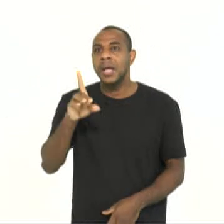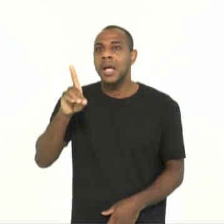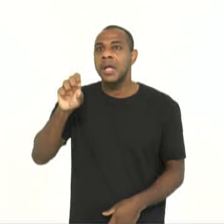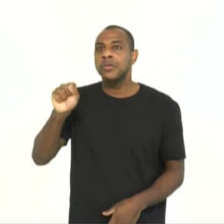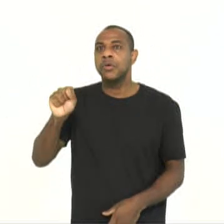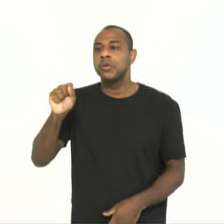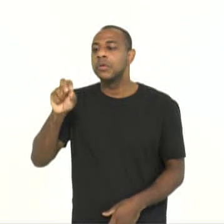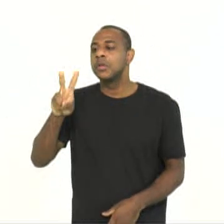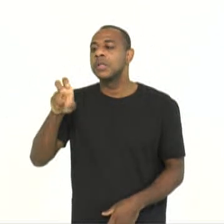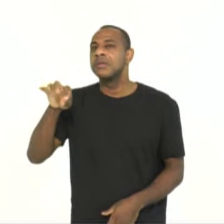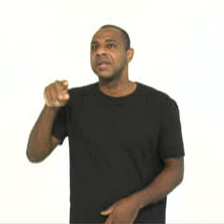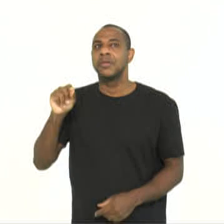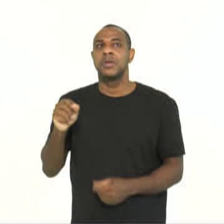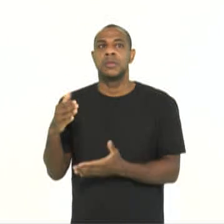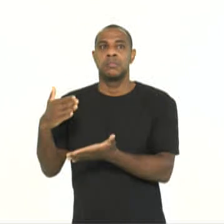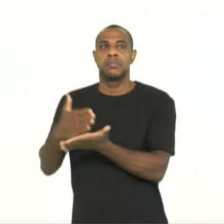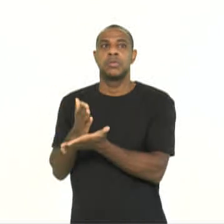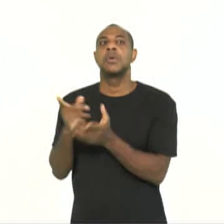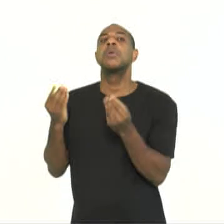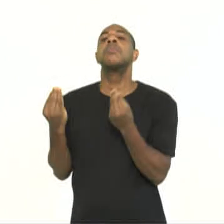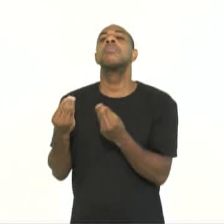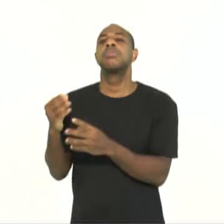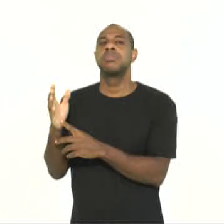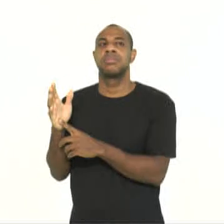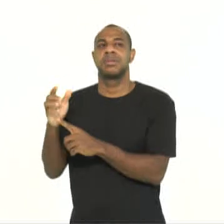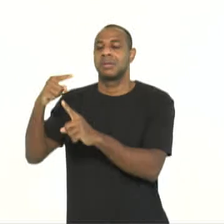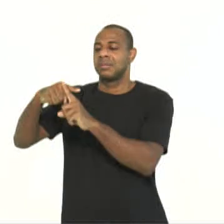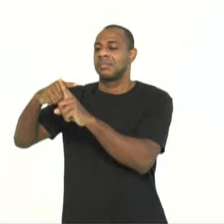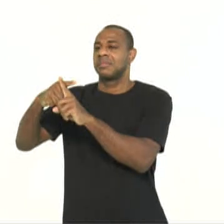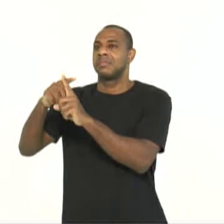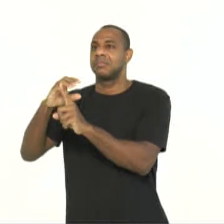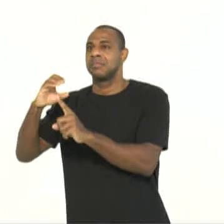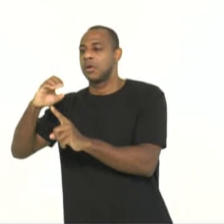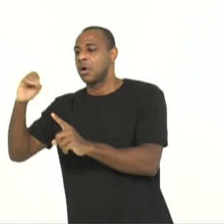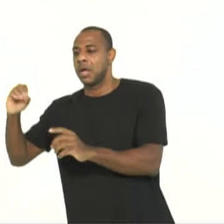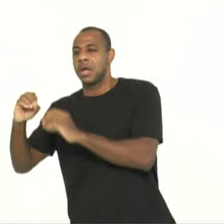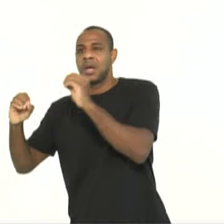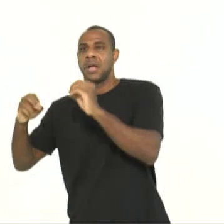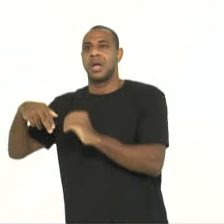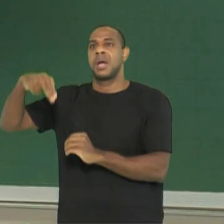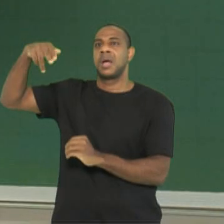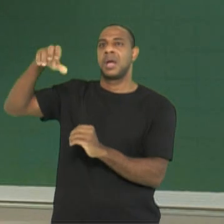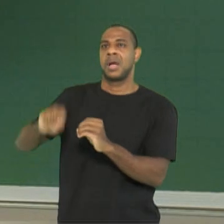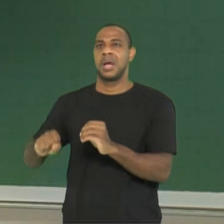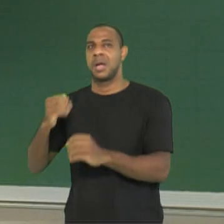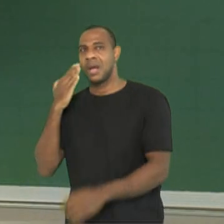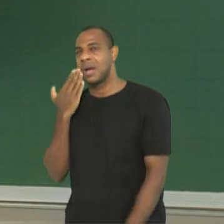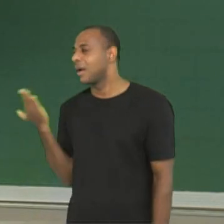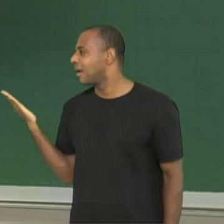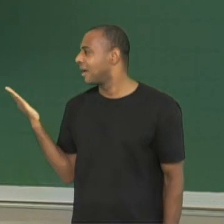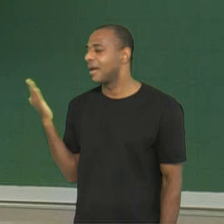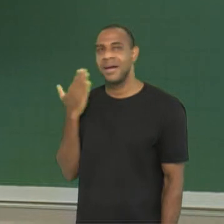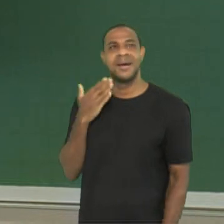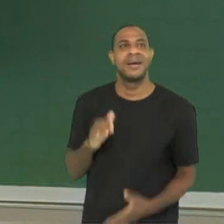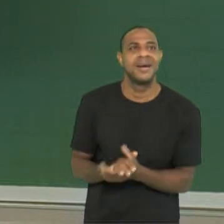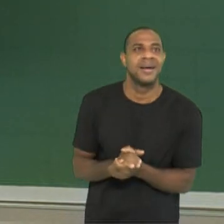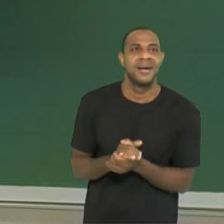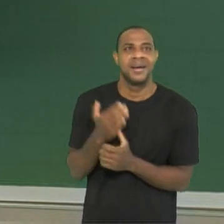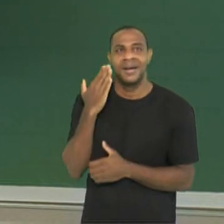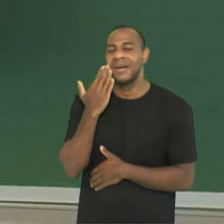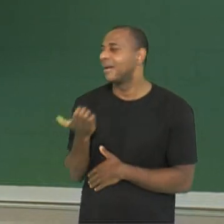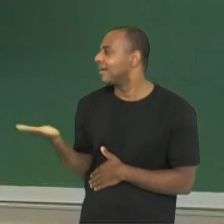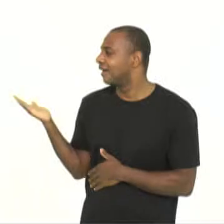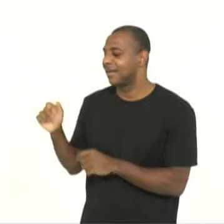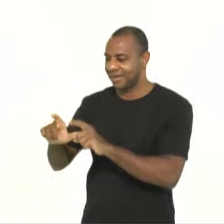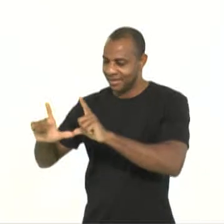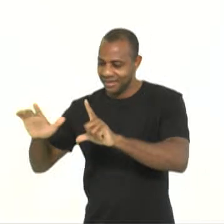direção correta do mapa, possibilitando uma real noção de direção do mapa. Então, observa que neste mapa que está aparecendo na sua